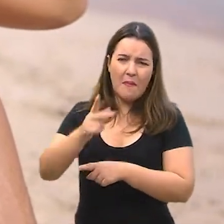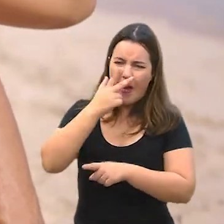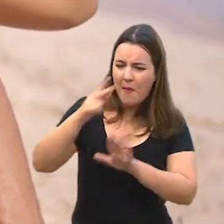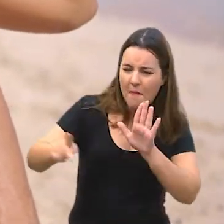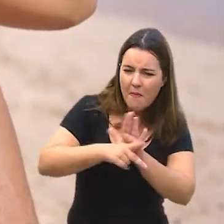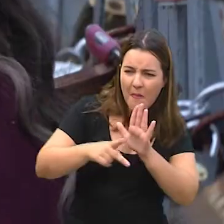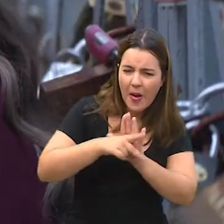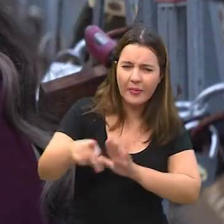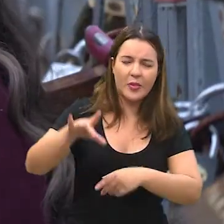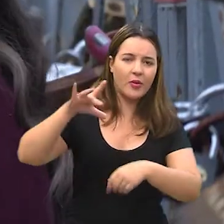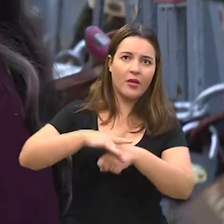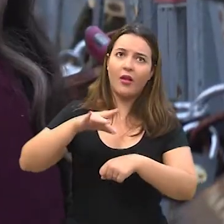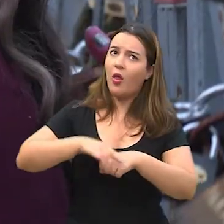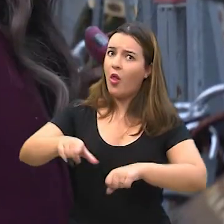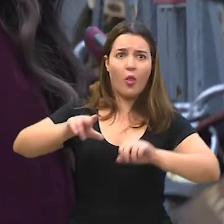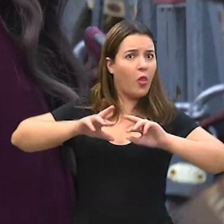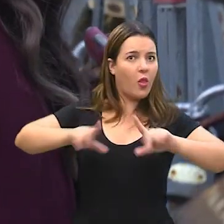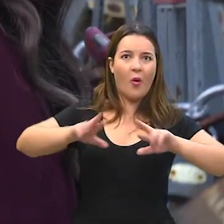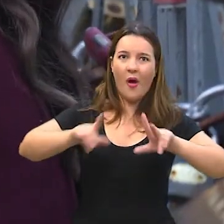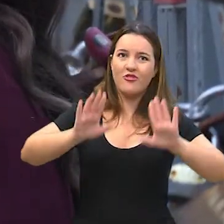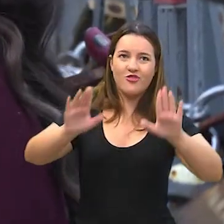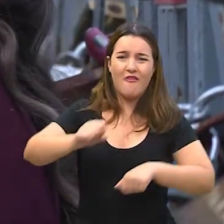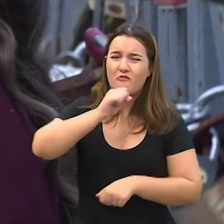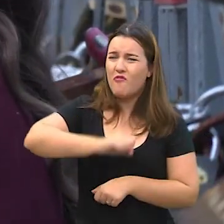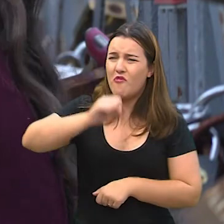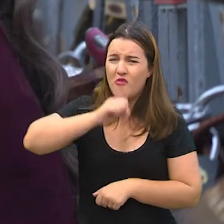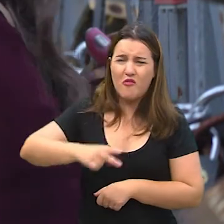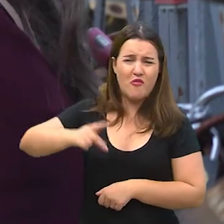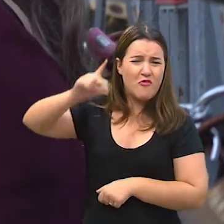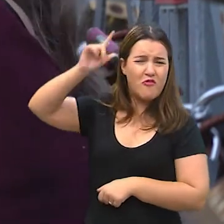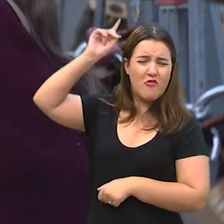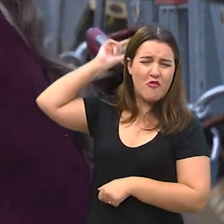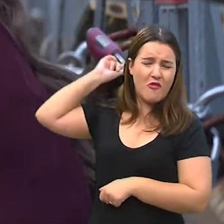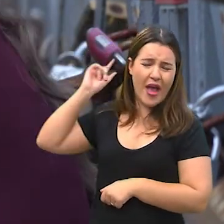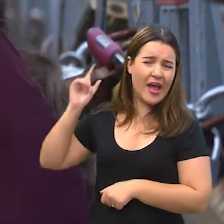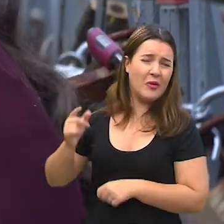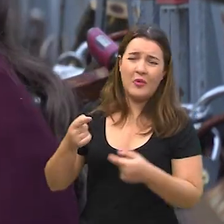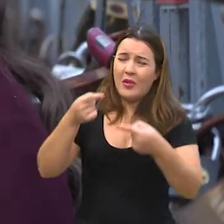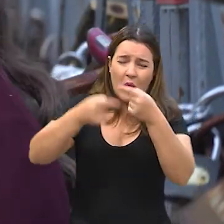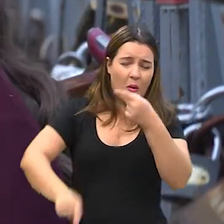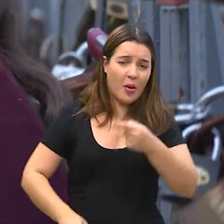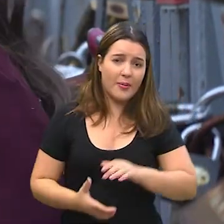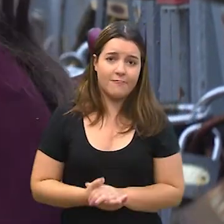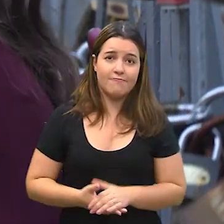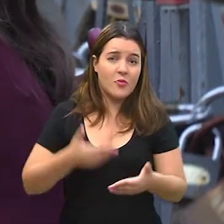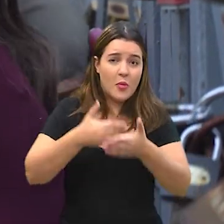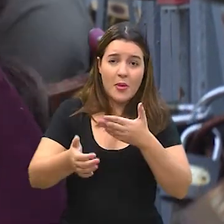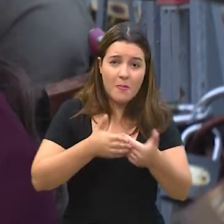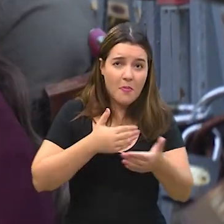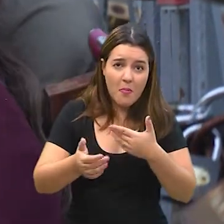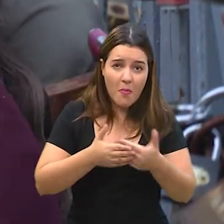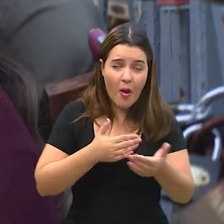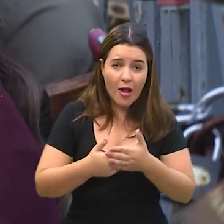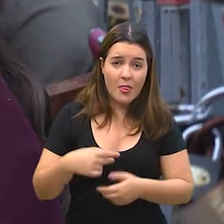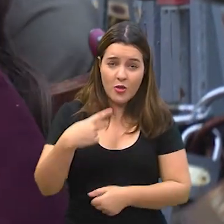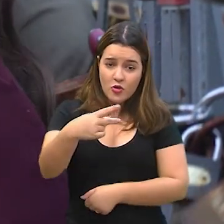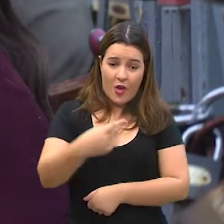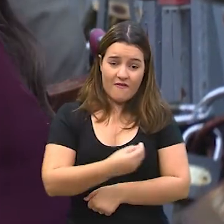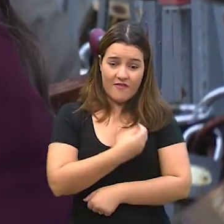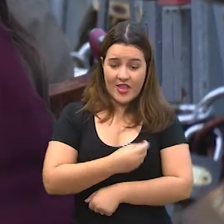transmite, né? Então, isso é uma outra mensagem importante, né, que se a gente controlar, se a pessoa que tiver o vírus, ela for